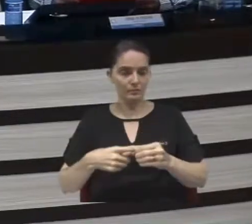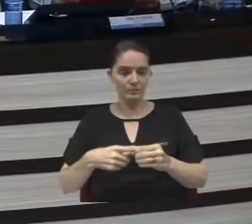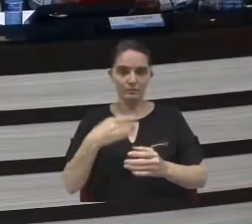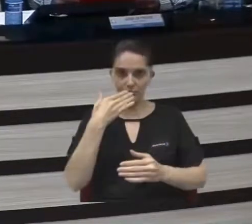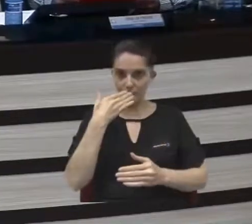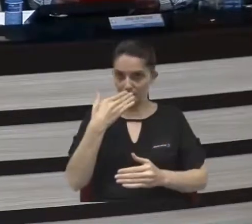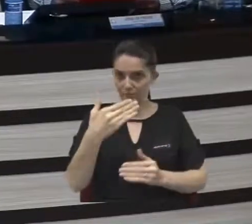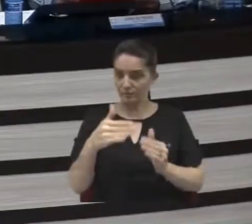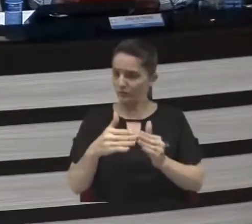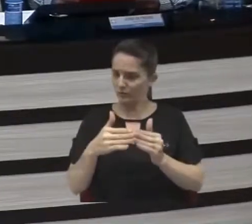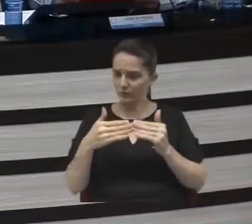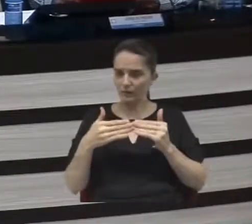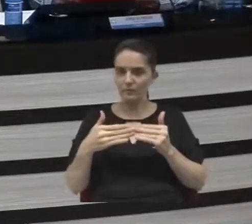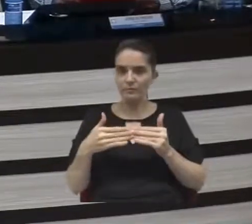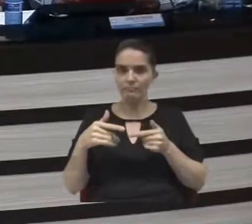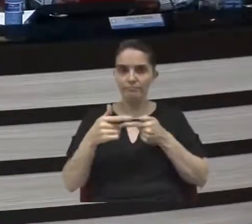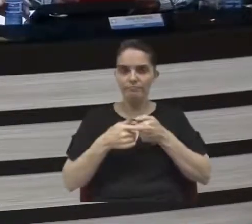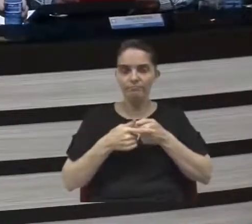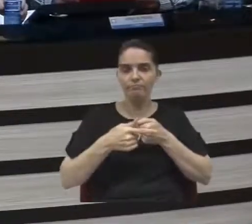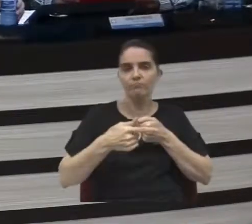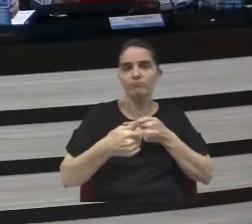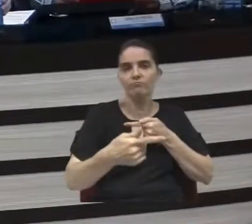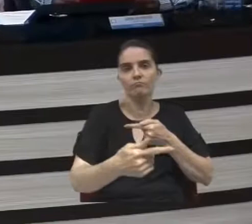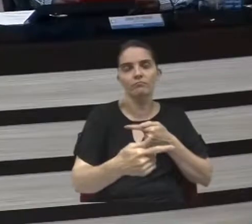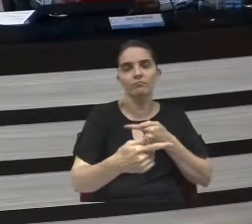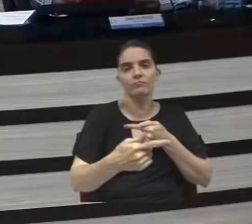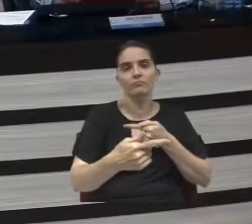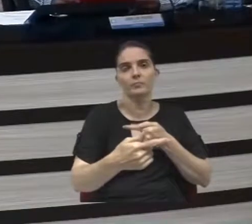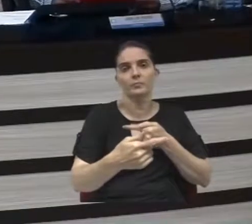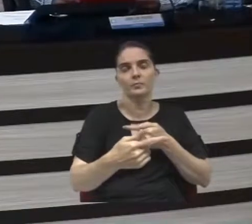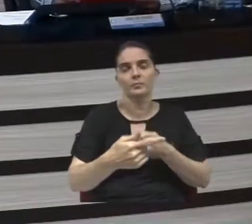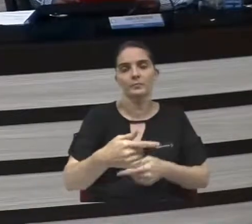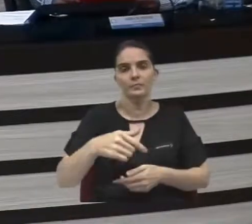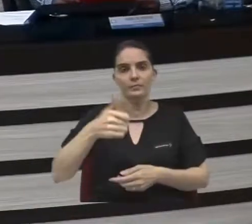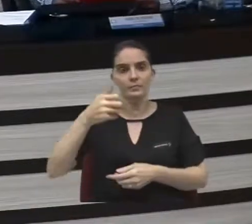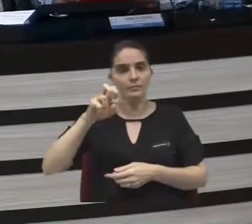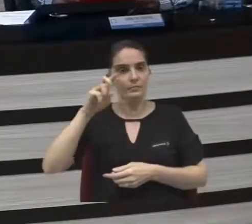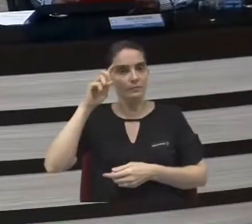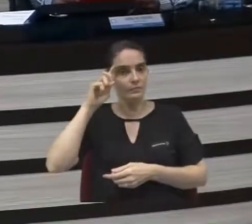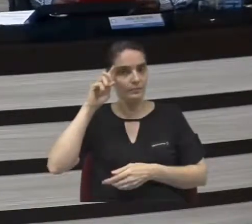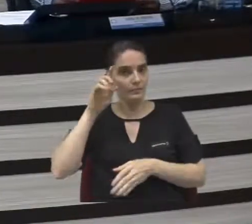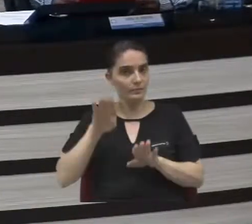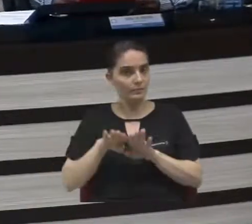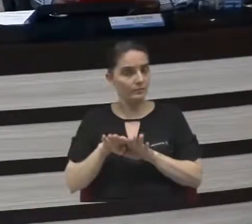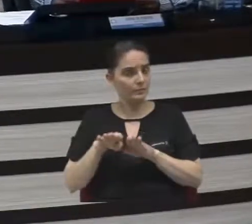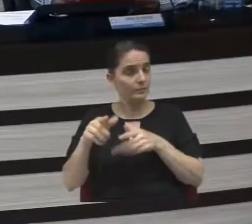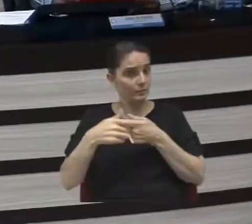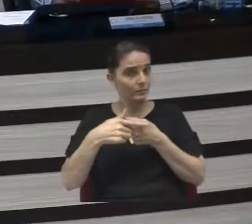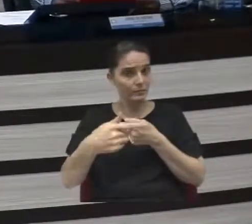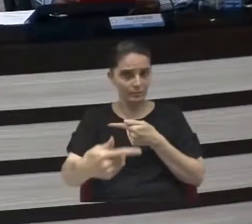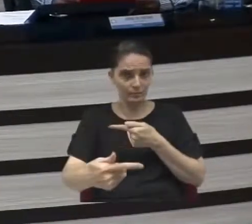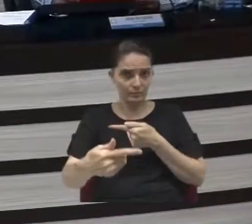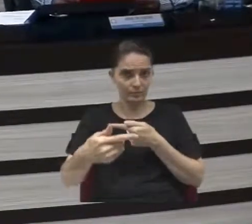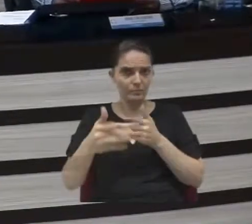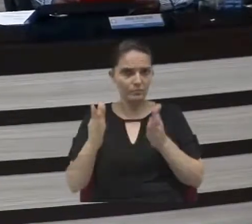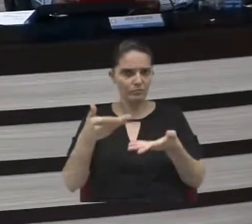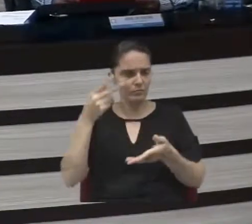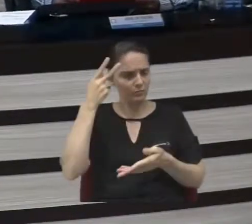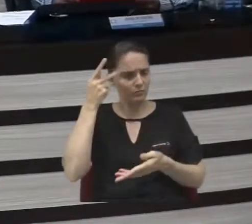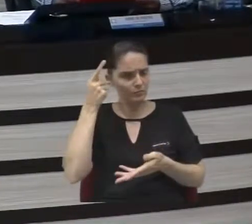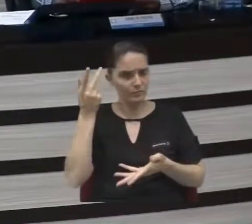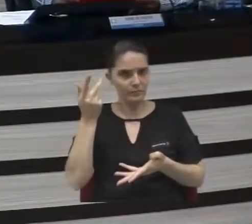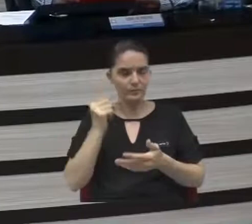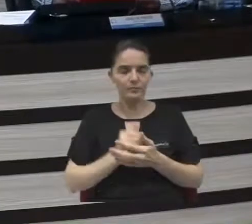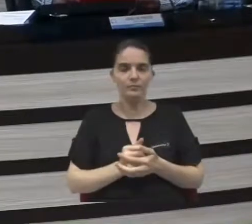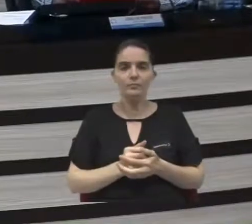fim de requerer, respeitosamente, a prorrogação do prazo de 15 dias, além do prazo regimental, com o objetivo de